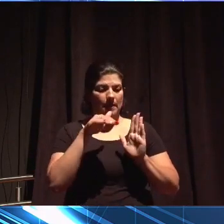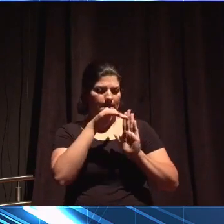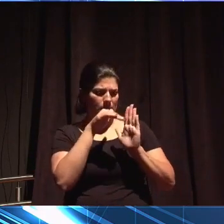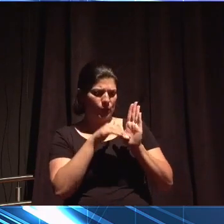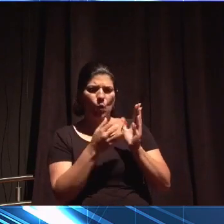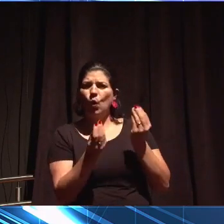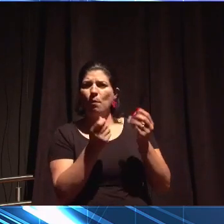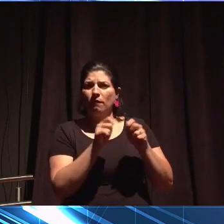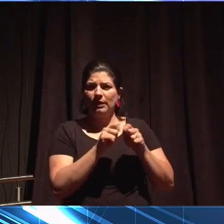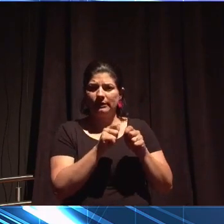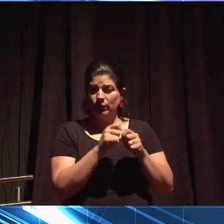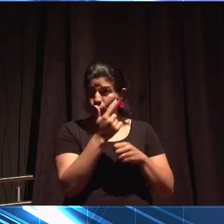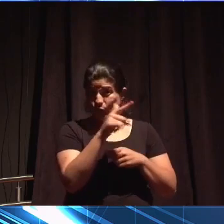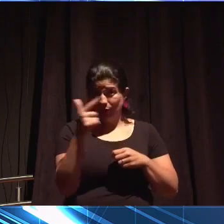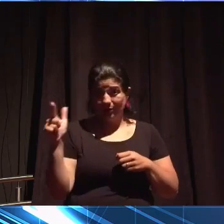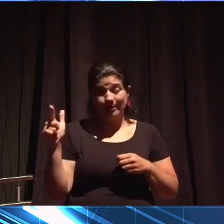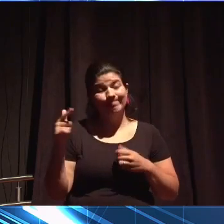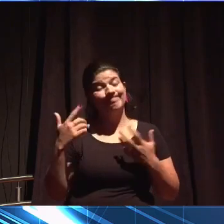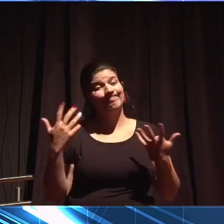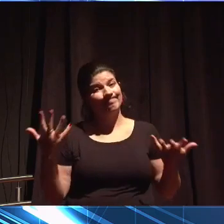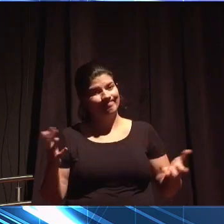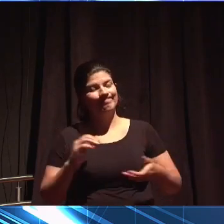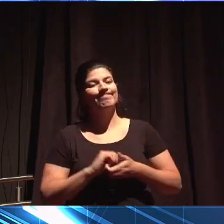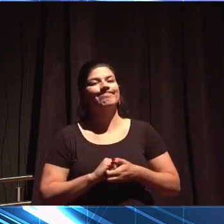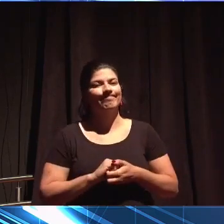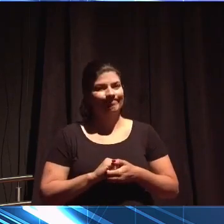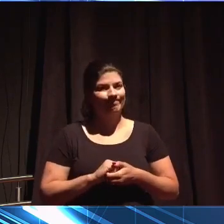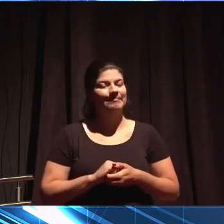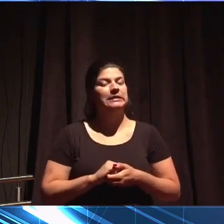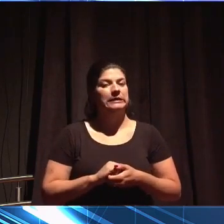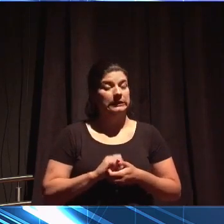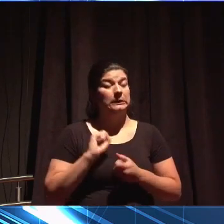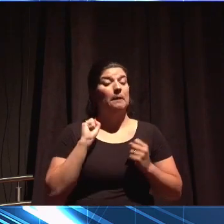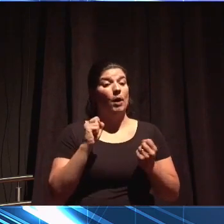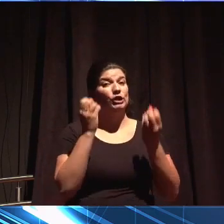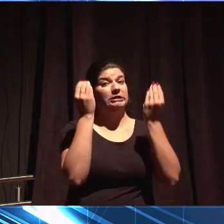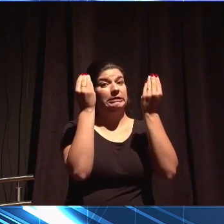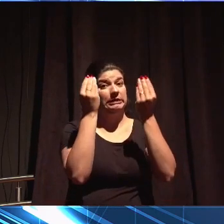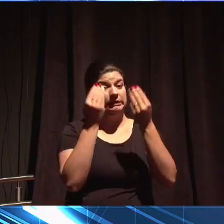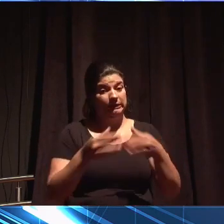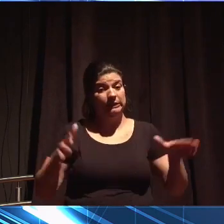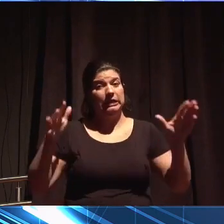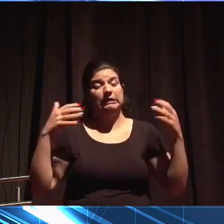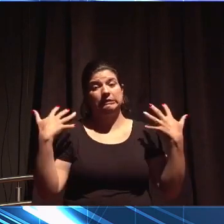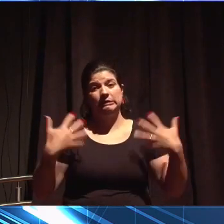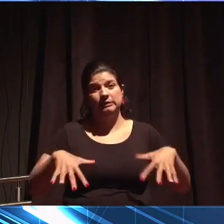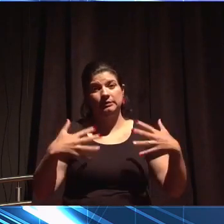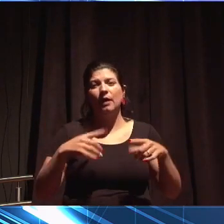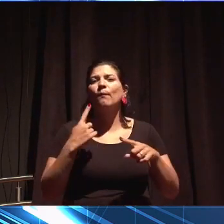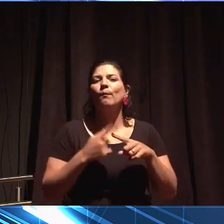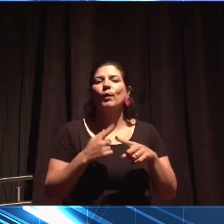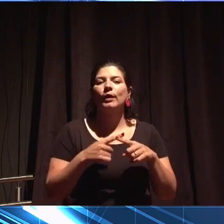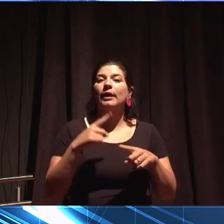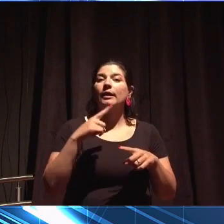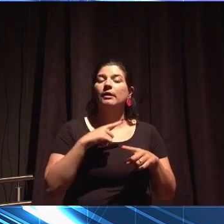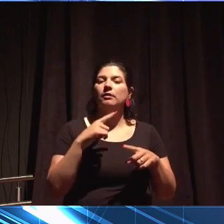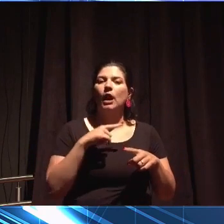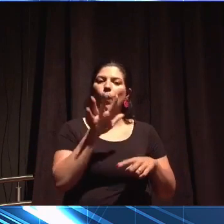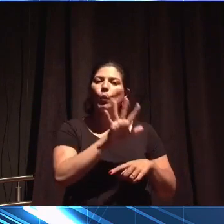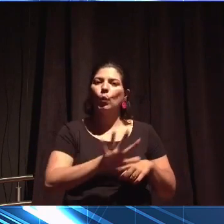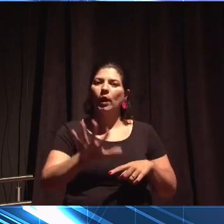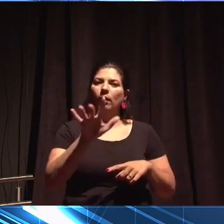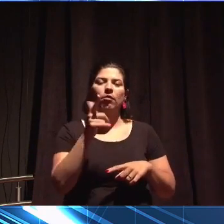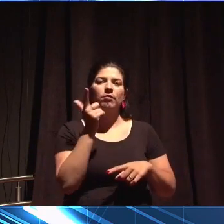você vai fazer isso, meu amigo, você pode fazer um estrago ali. Porque quando a gente está no ambiente on-premises, você